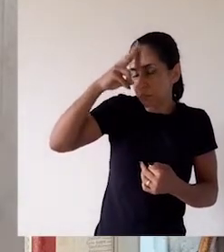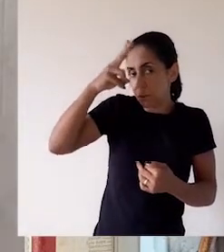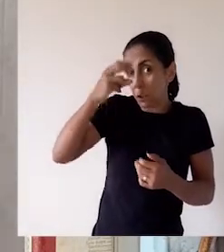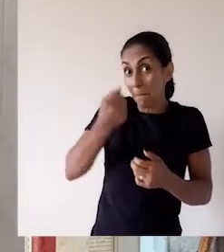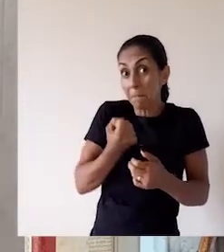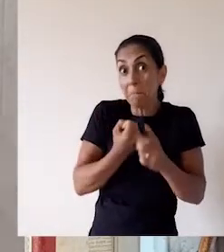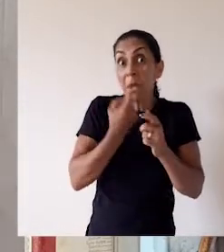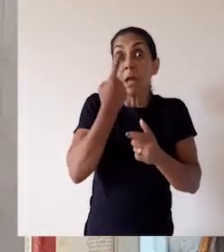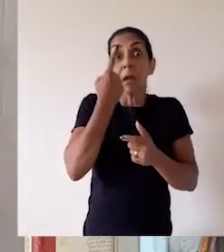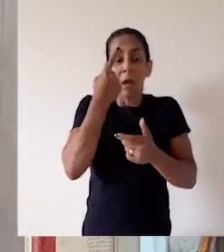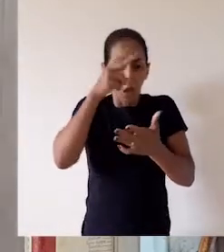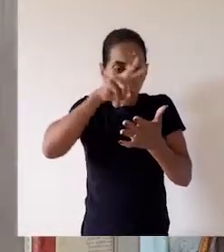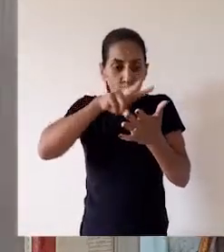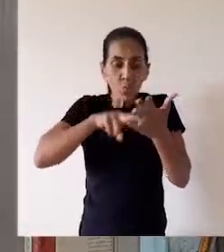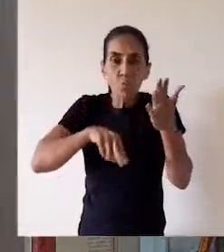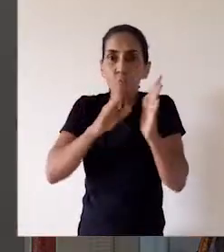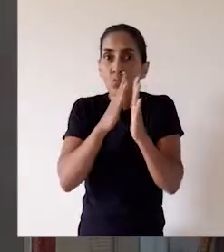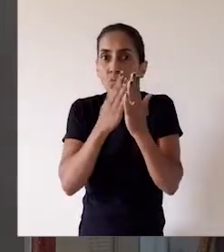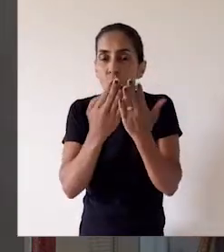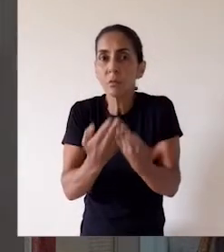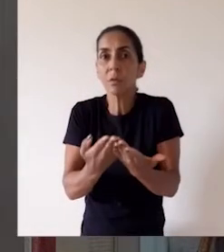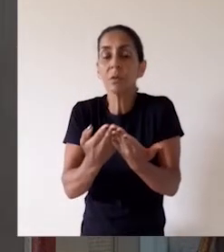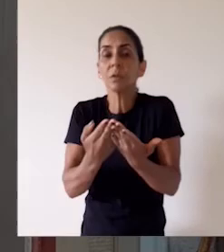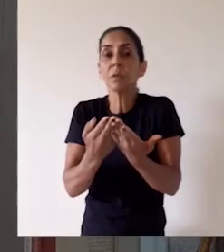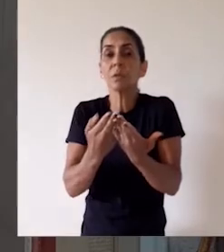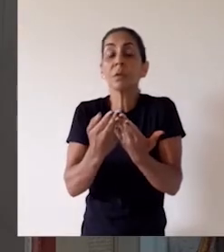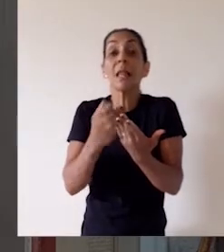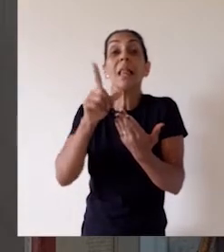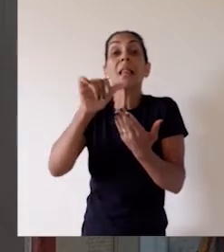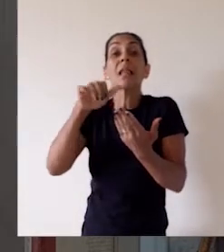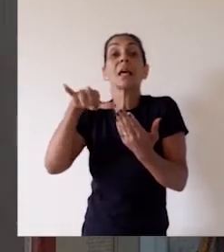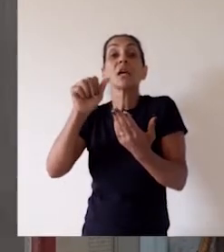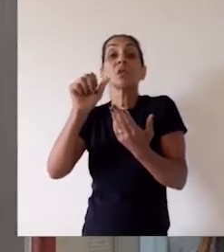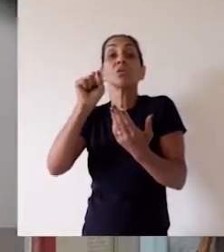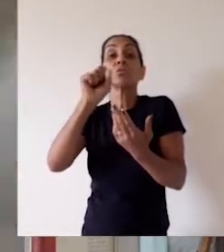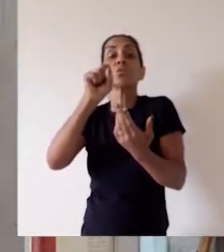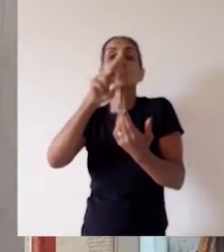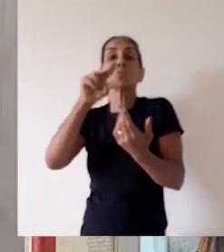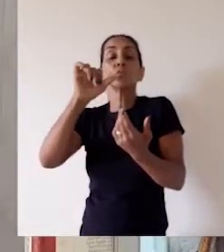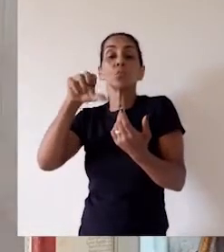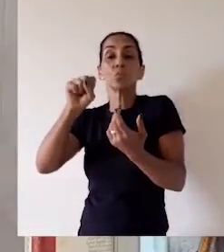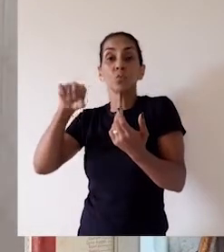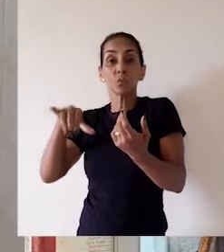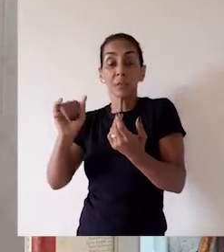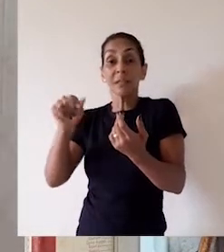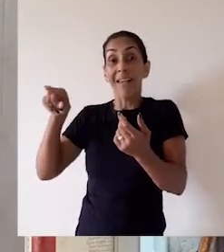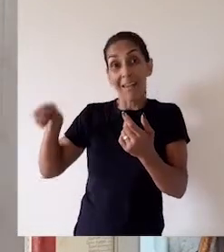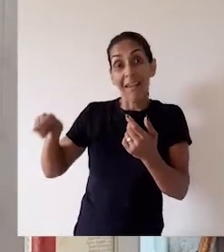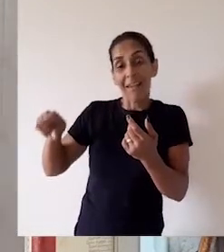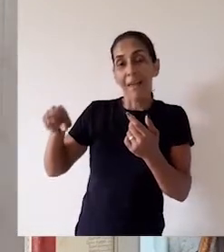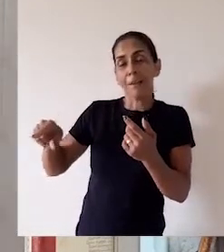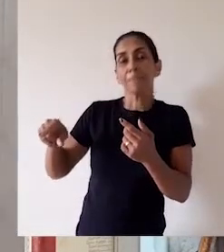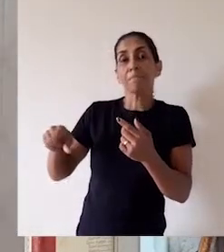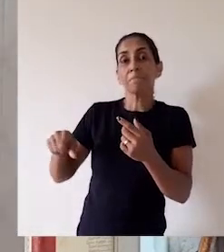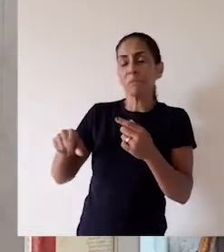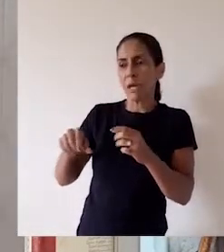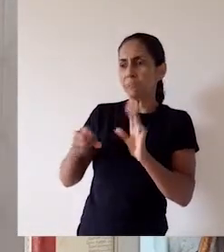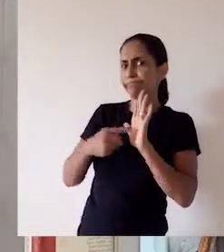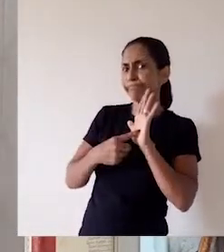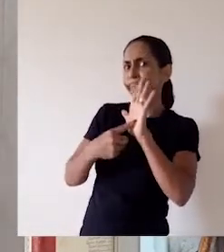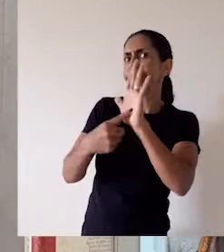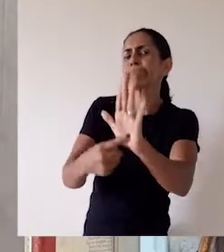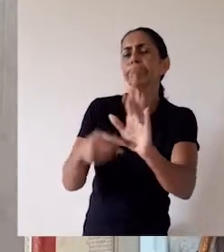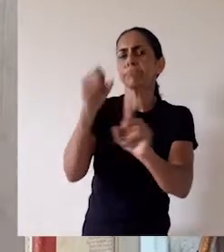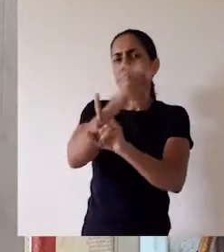escreve a sua primeira obra, Lady Susan, que era uma novela onde ela expunha relações sociais das pessoas que